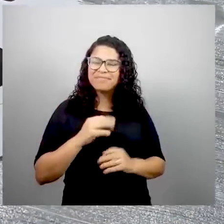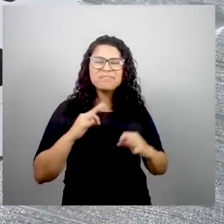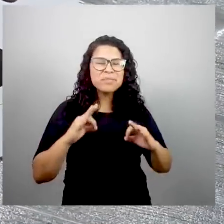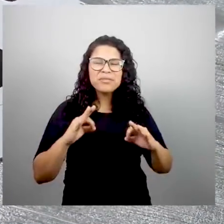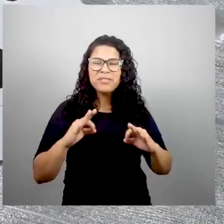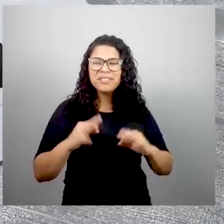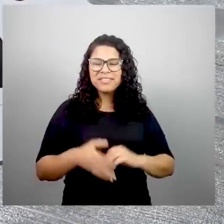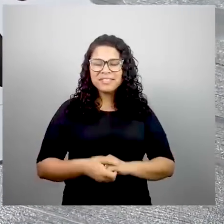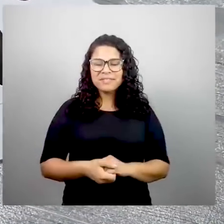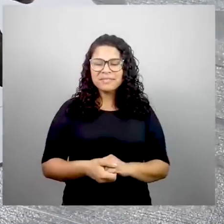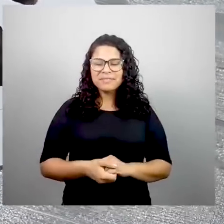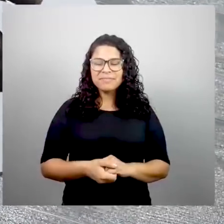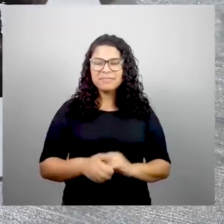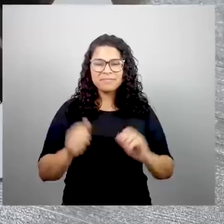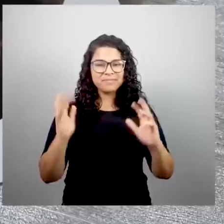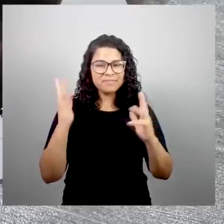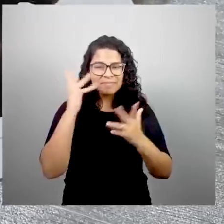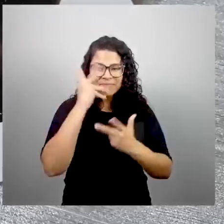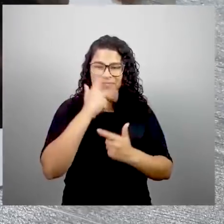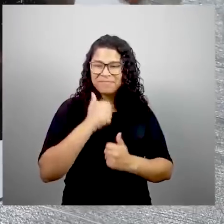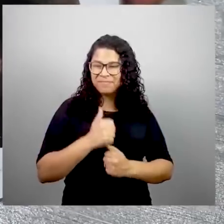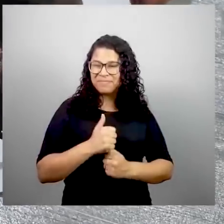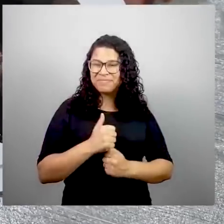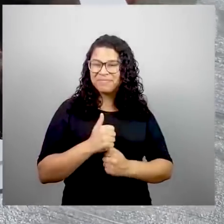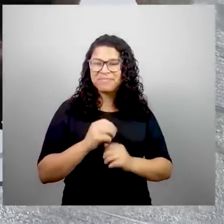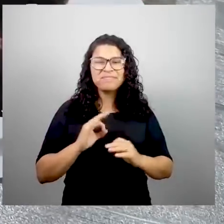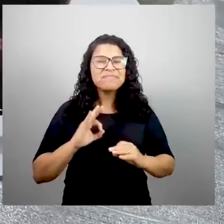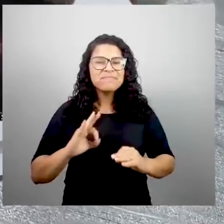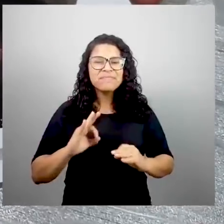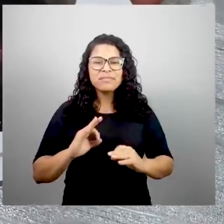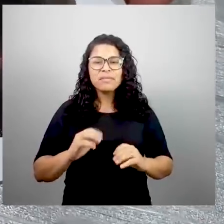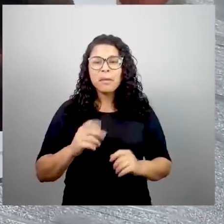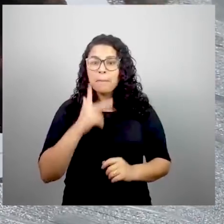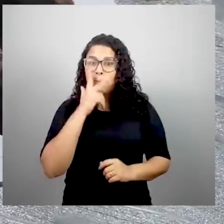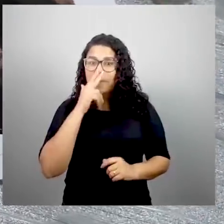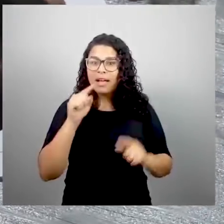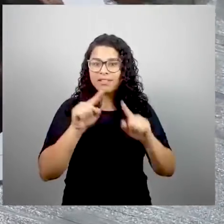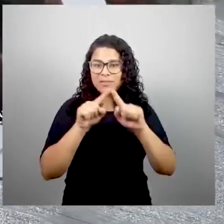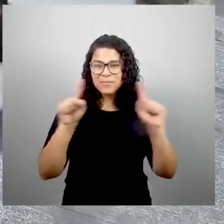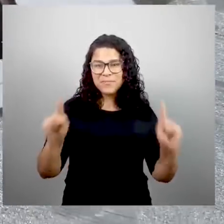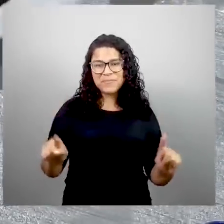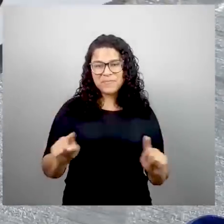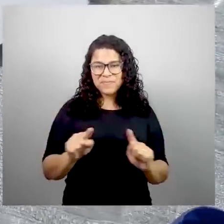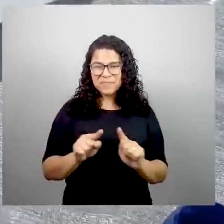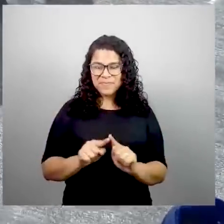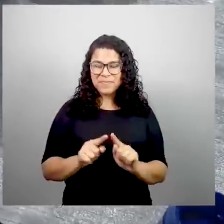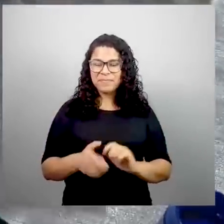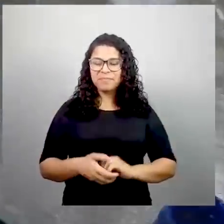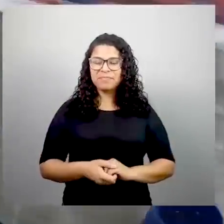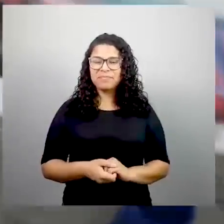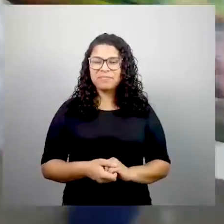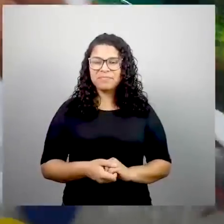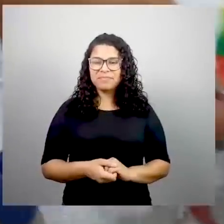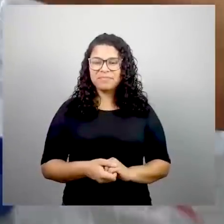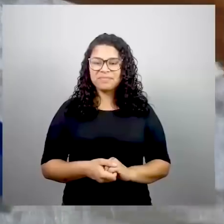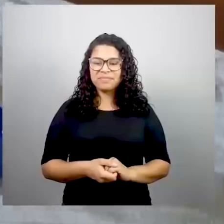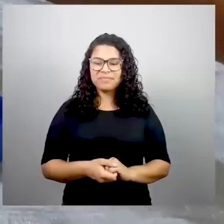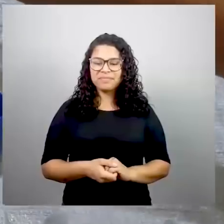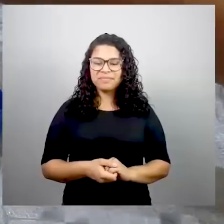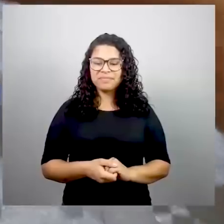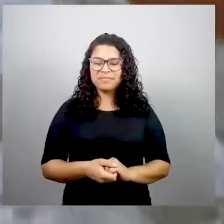fica? Então é uma pintura mágica. Isso aqui fica praticamente um quadro, tá? Só uma